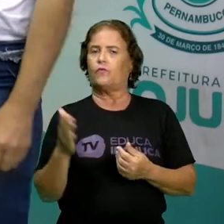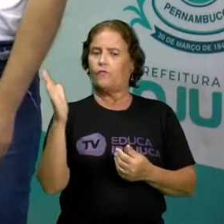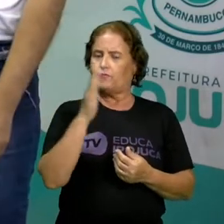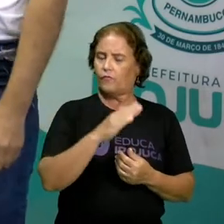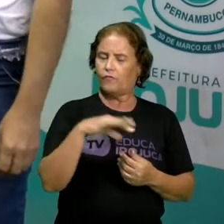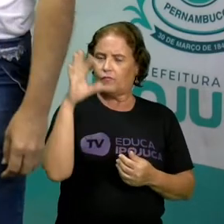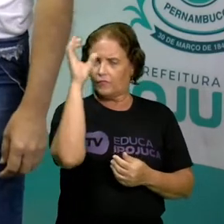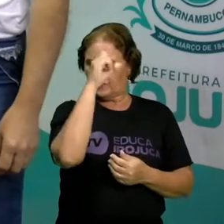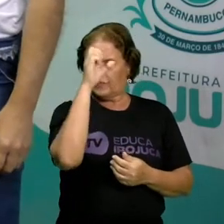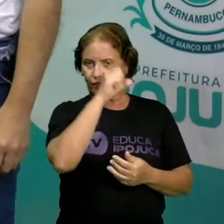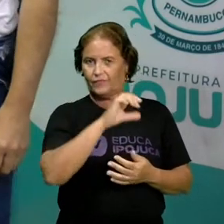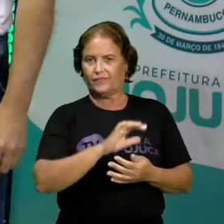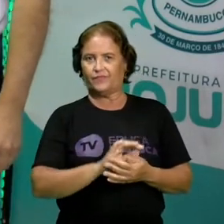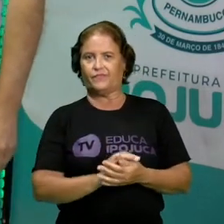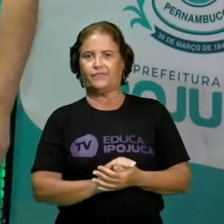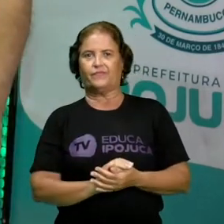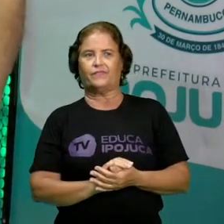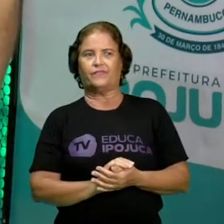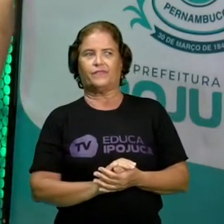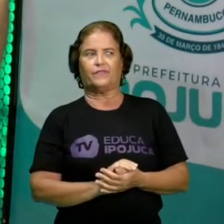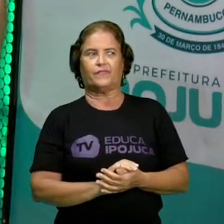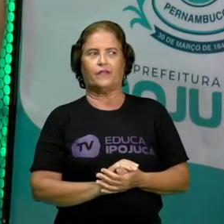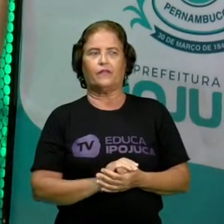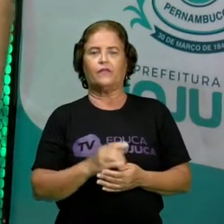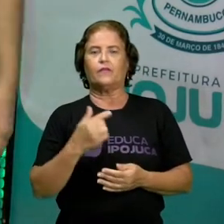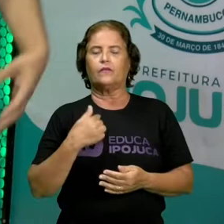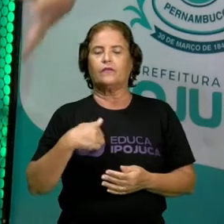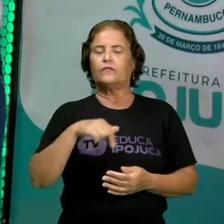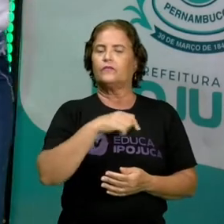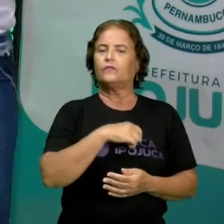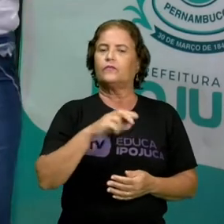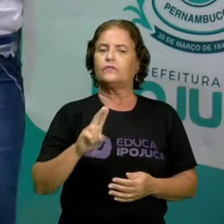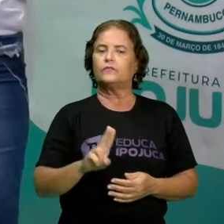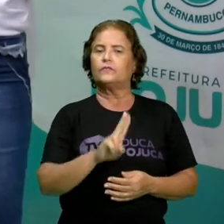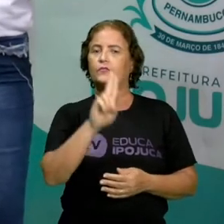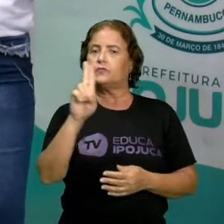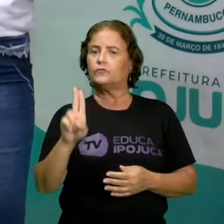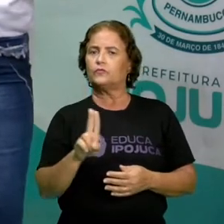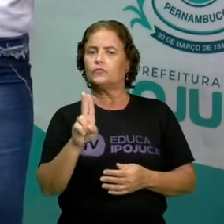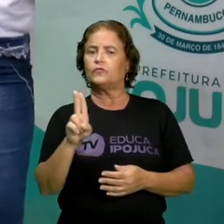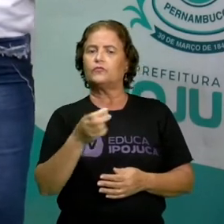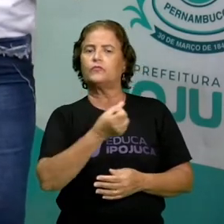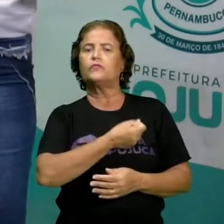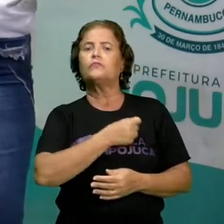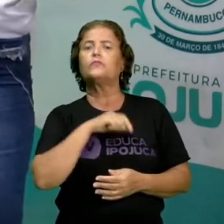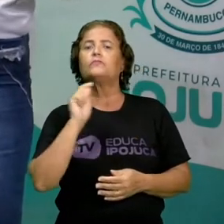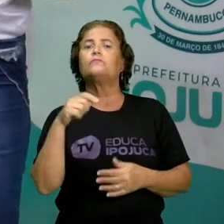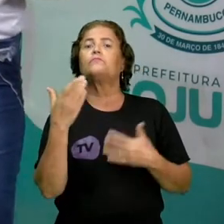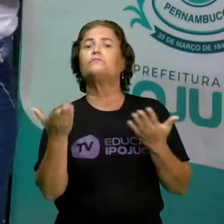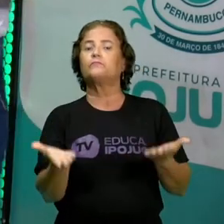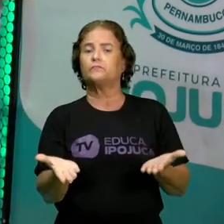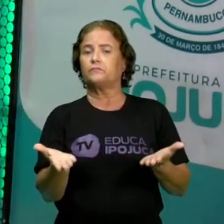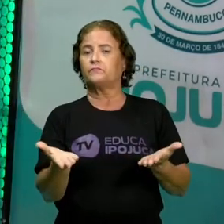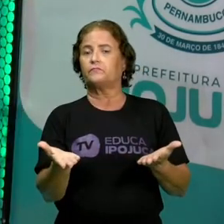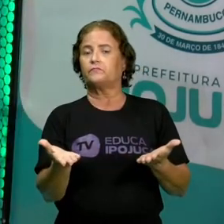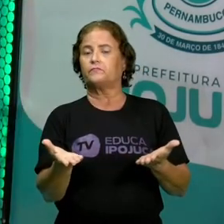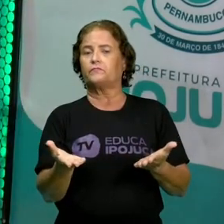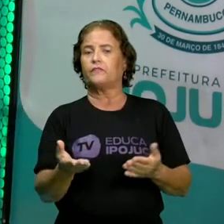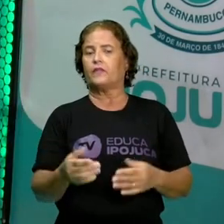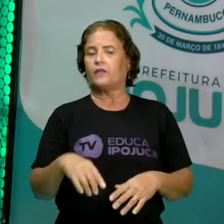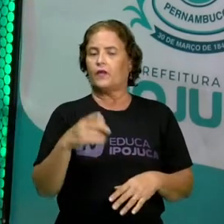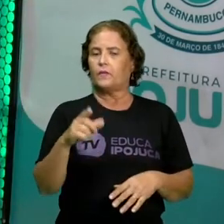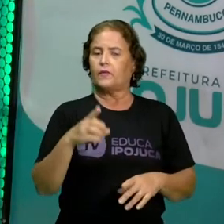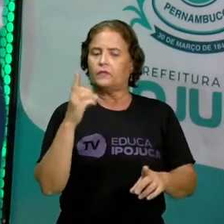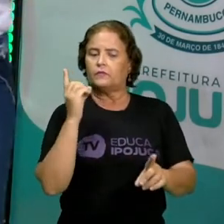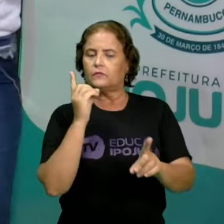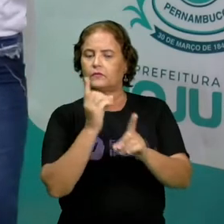aprender. Bom, nós usamos os números para quê? Nós usamos os números para